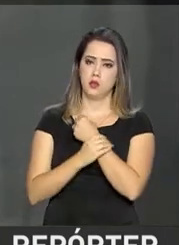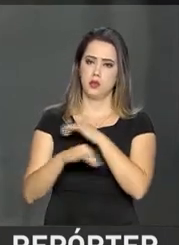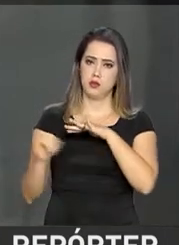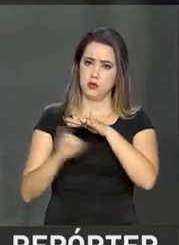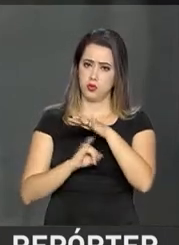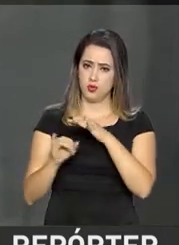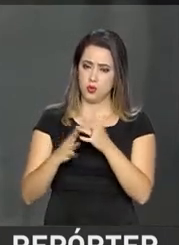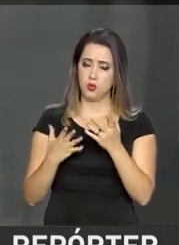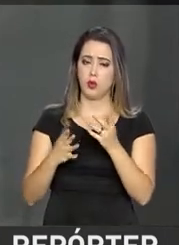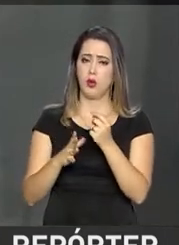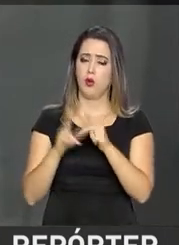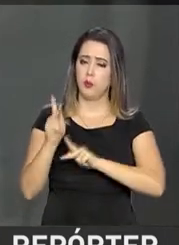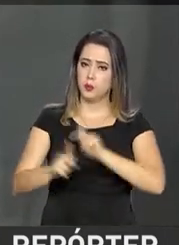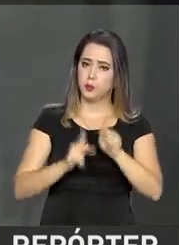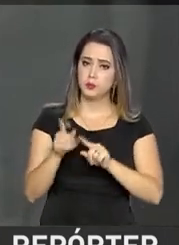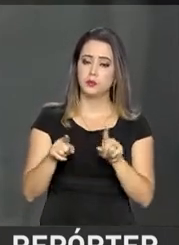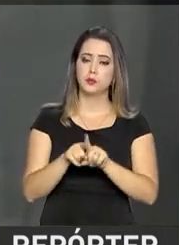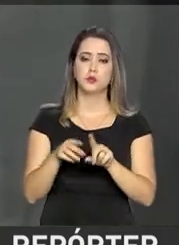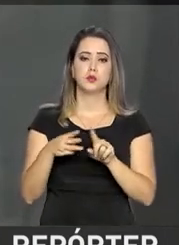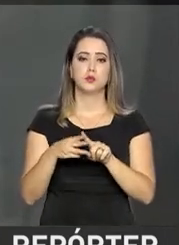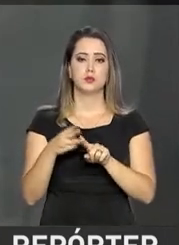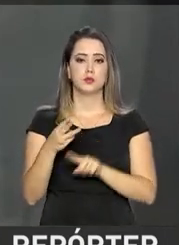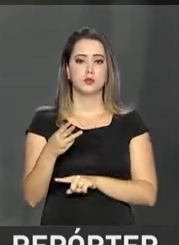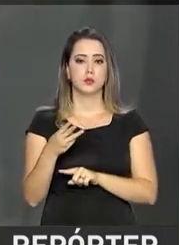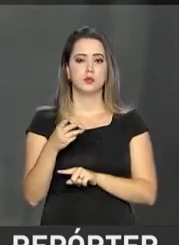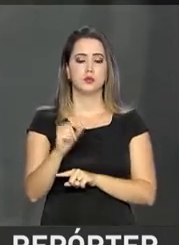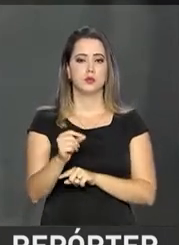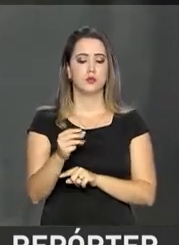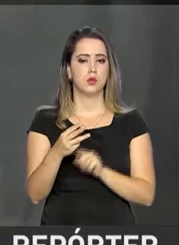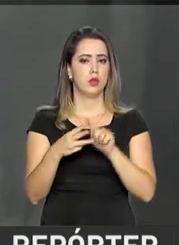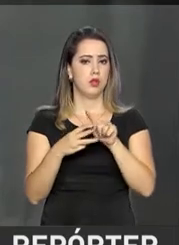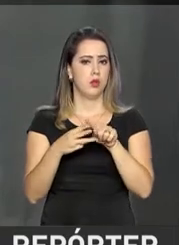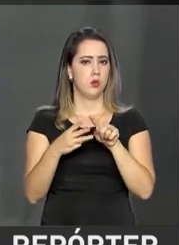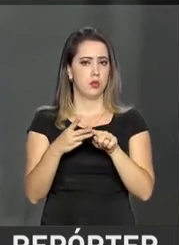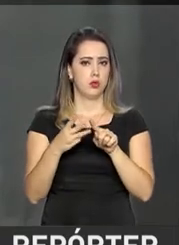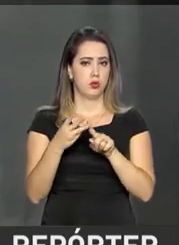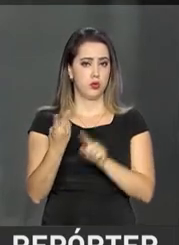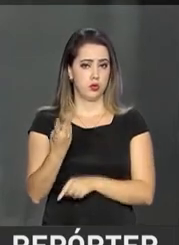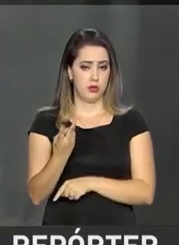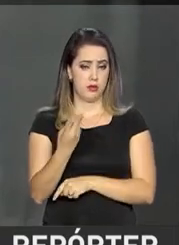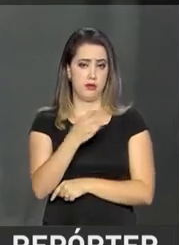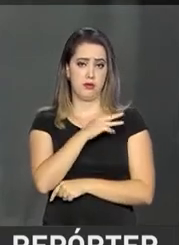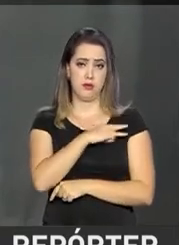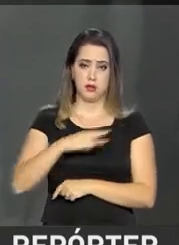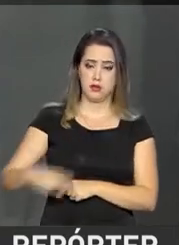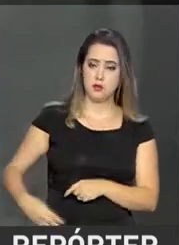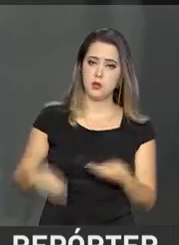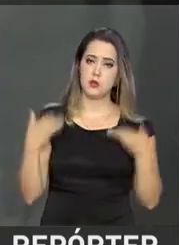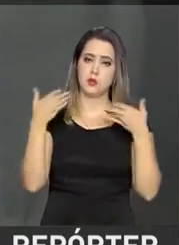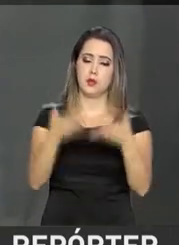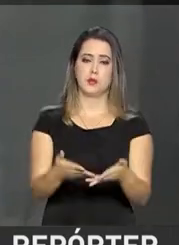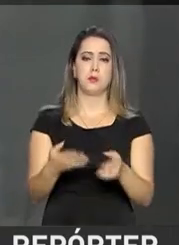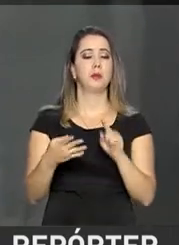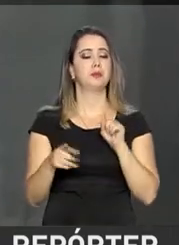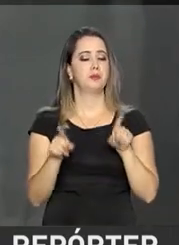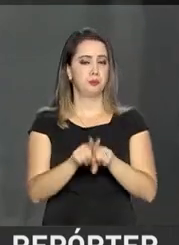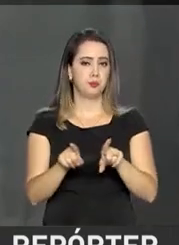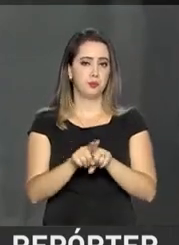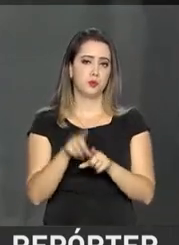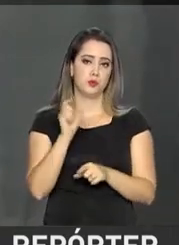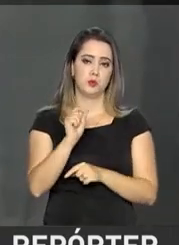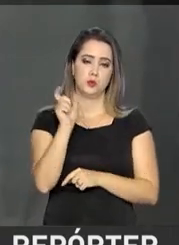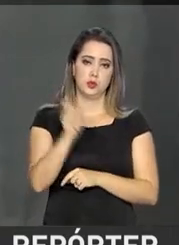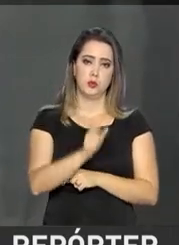Raul Jungmann, além do ministro-chefe do Gabinete de Segurança Institucional, o Sérgio Etigoin. Também participam, como você falou,